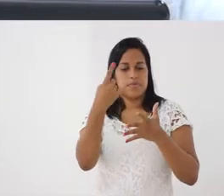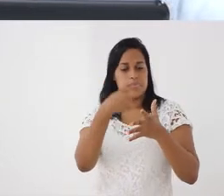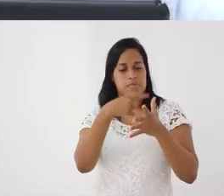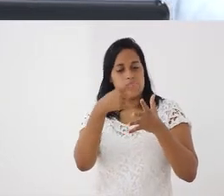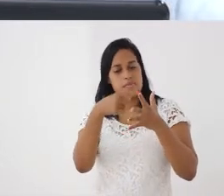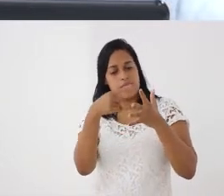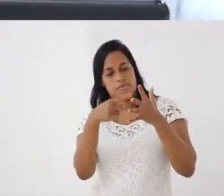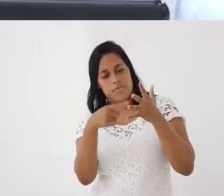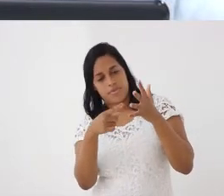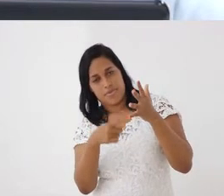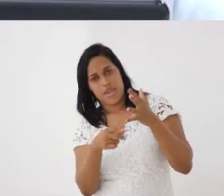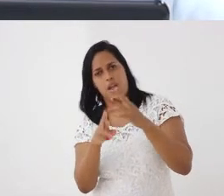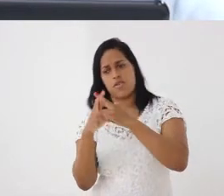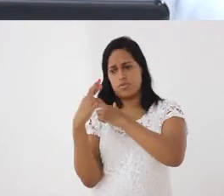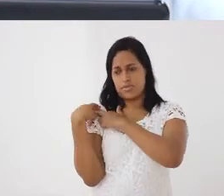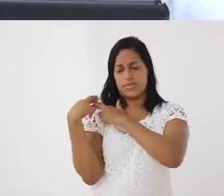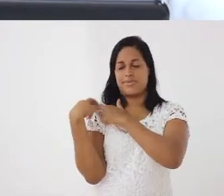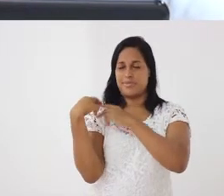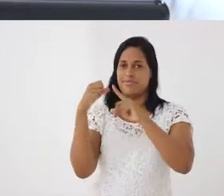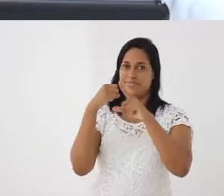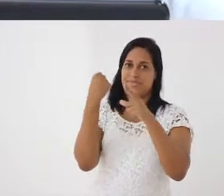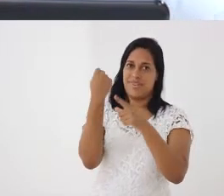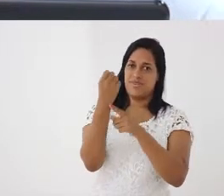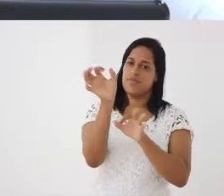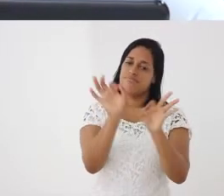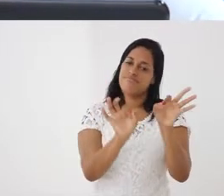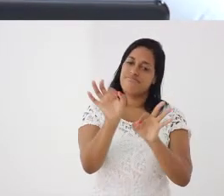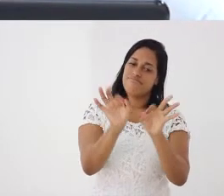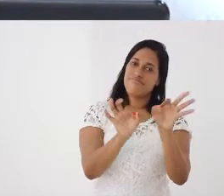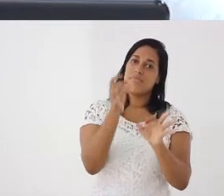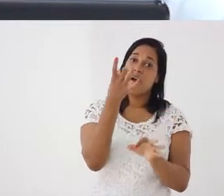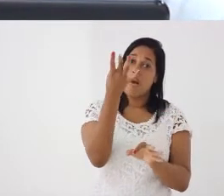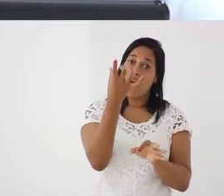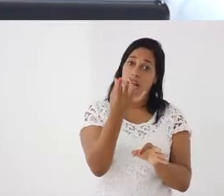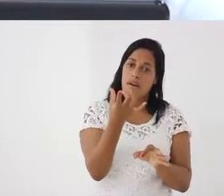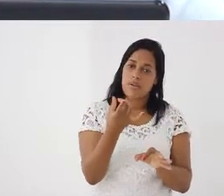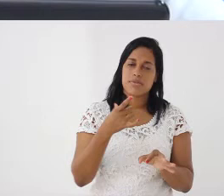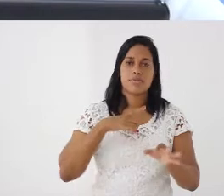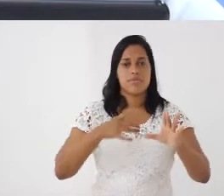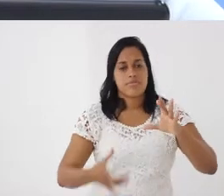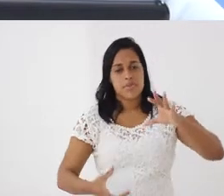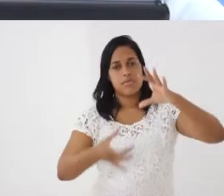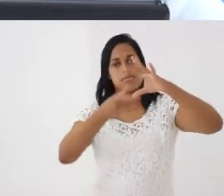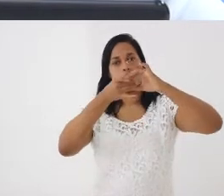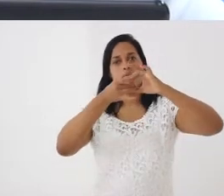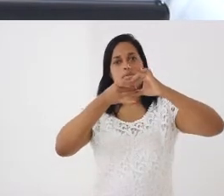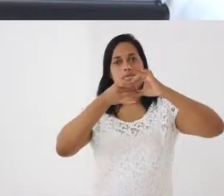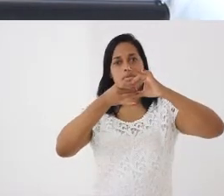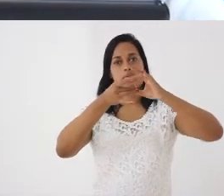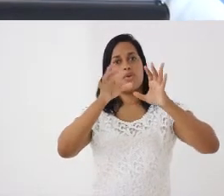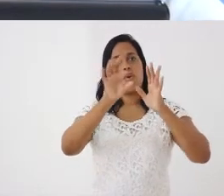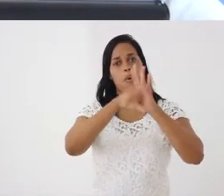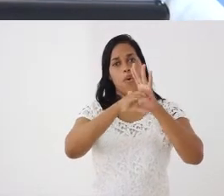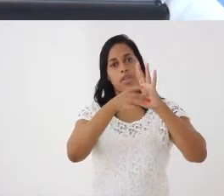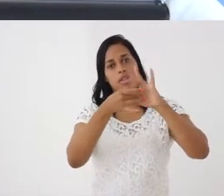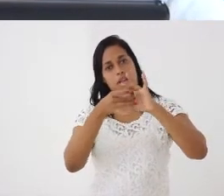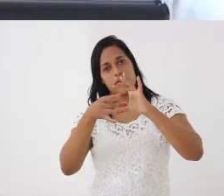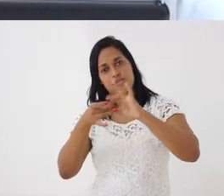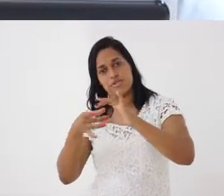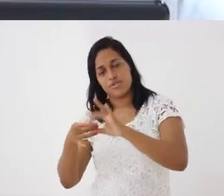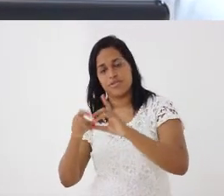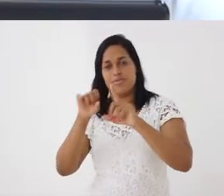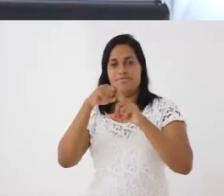uma responsabilidade social aonde em cada fator haverá uma interferência significativa no contexto